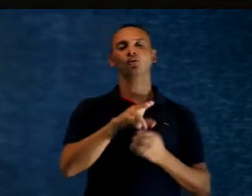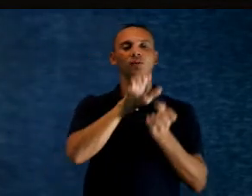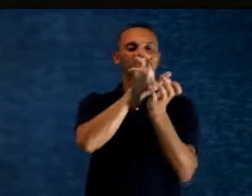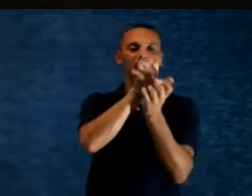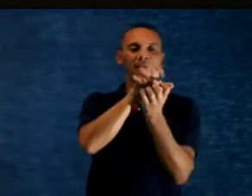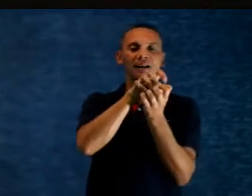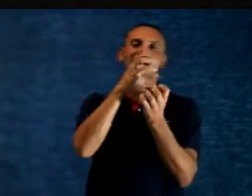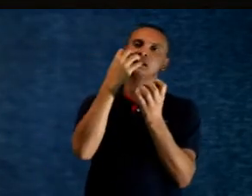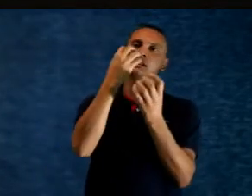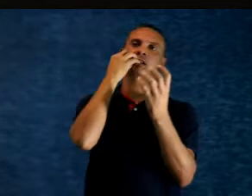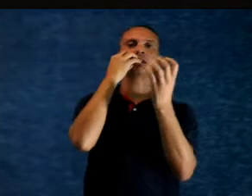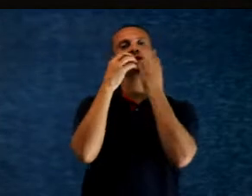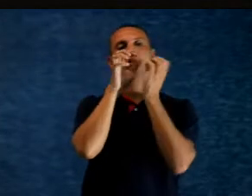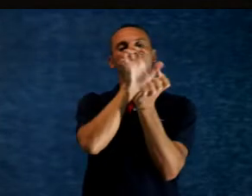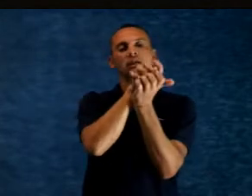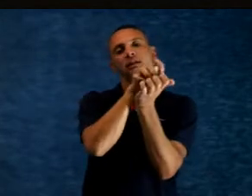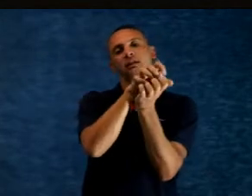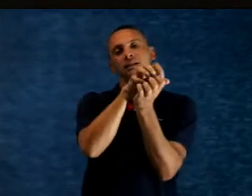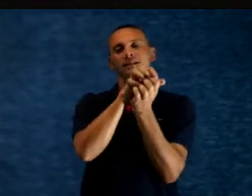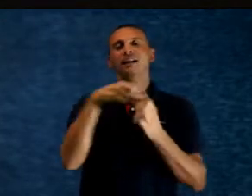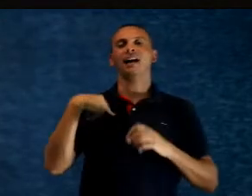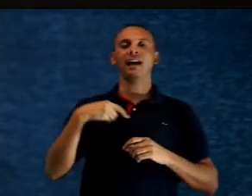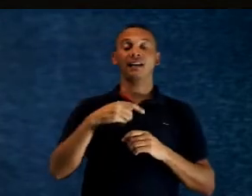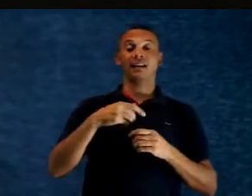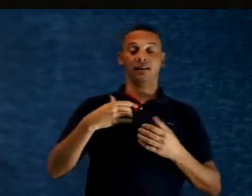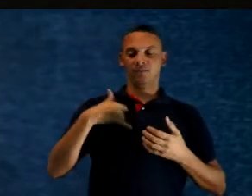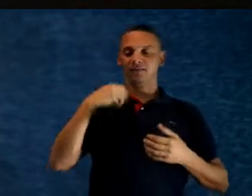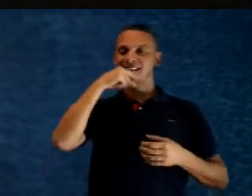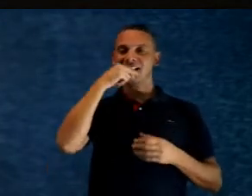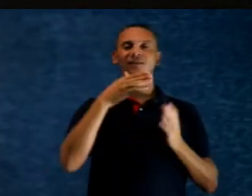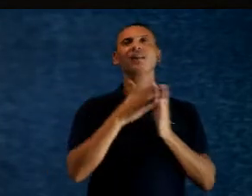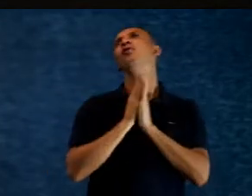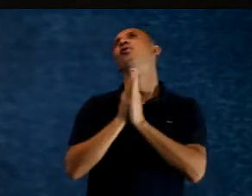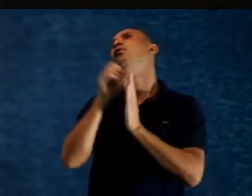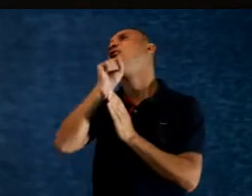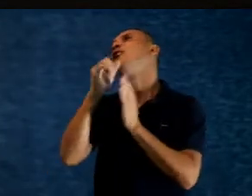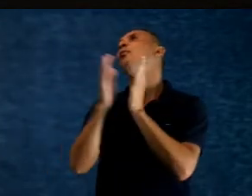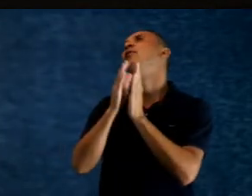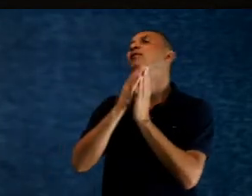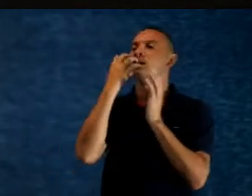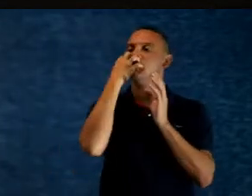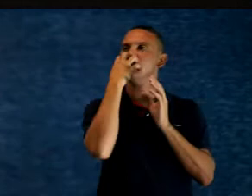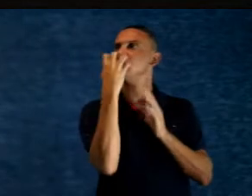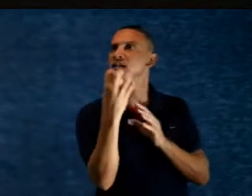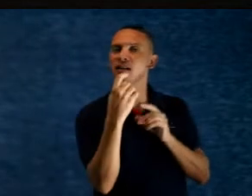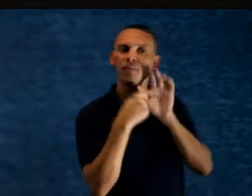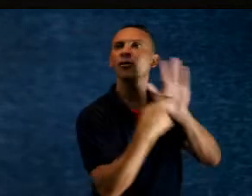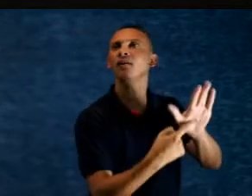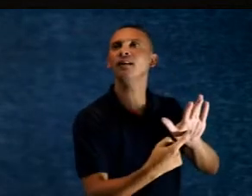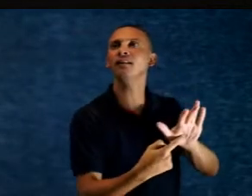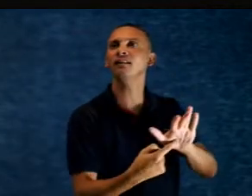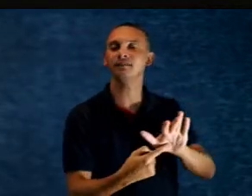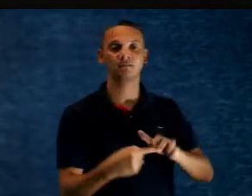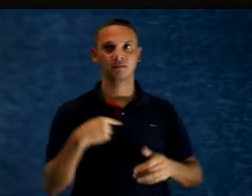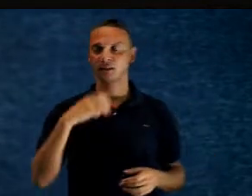ainda não usava essas próteses dentárias. Né. Nessa atmosfera lúdica, em que ternura e